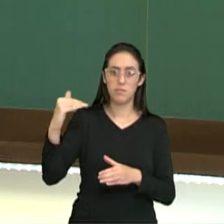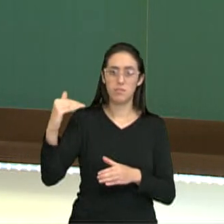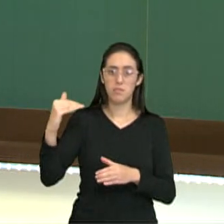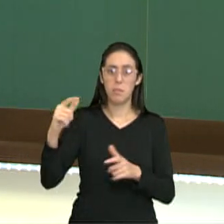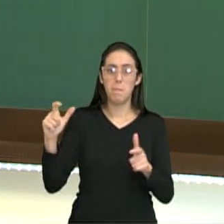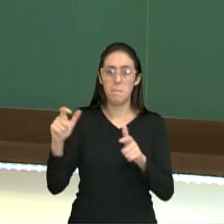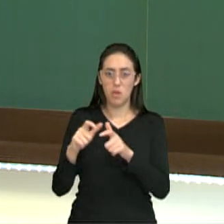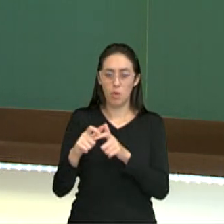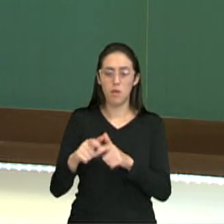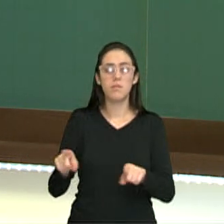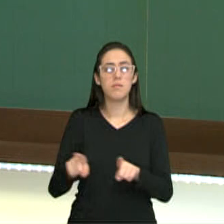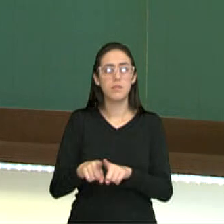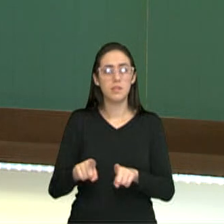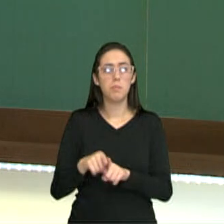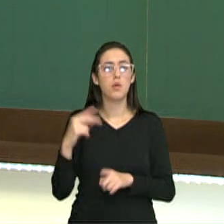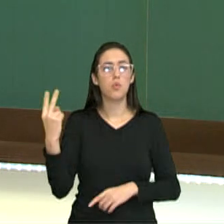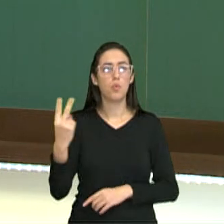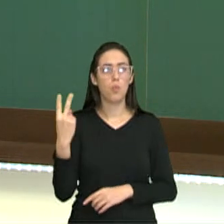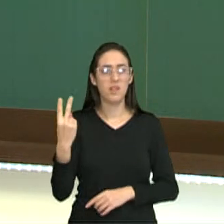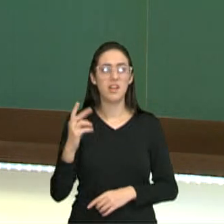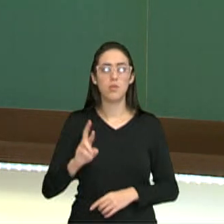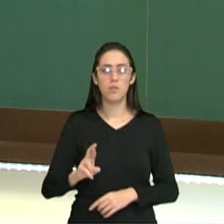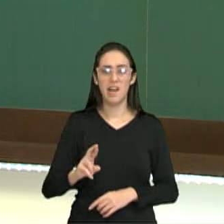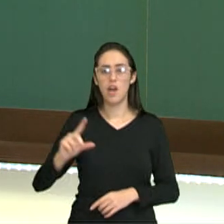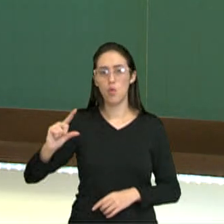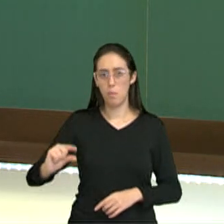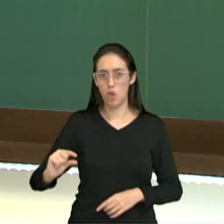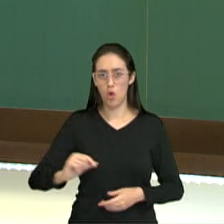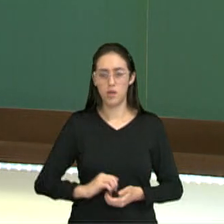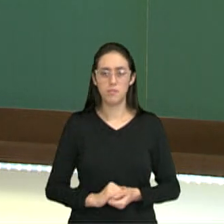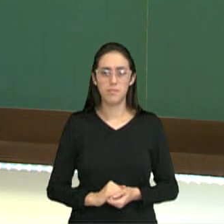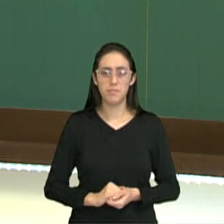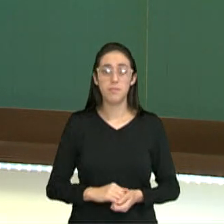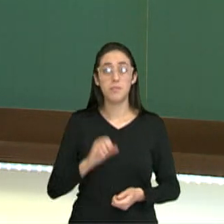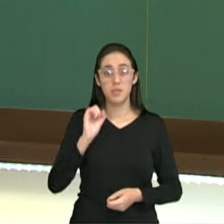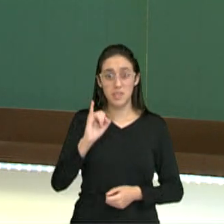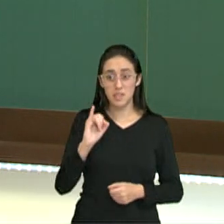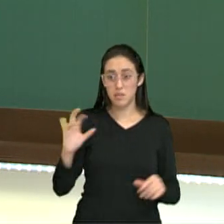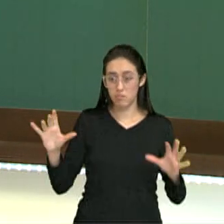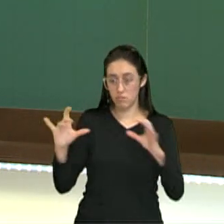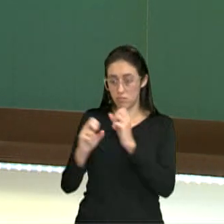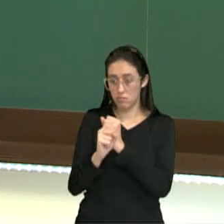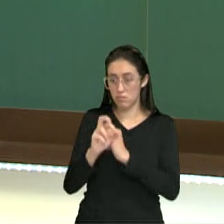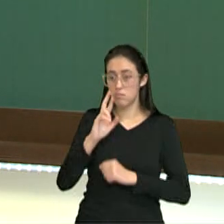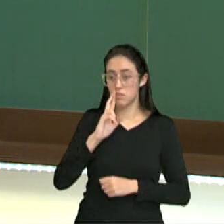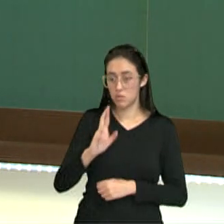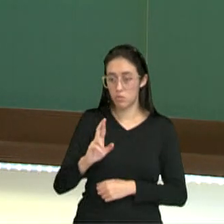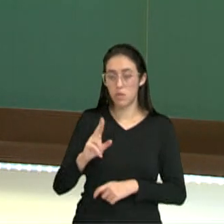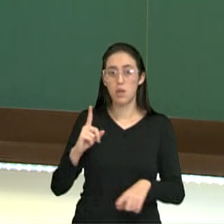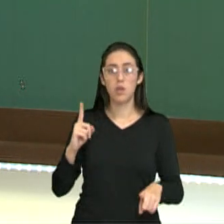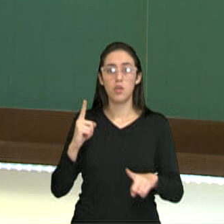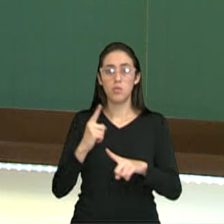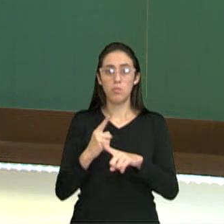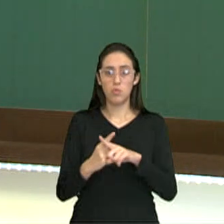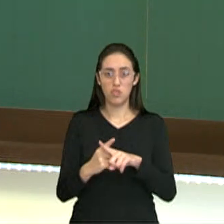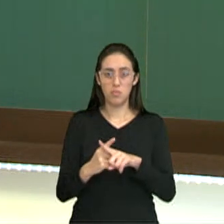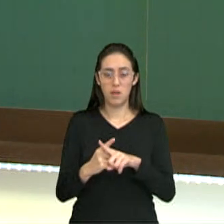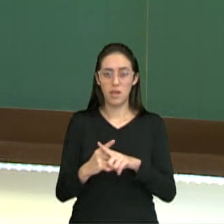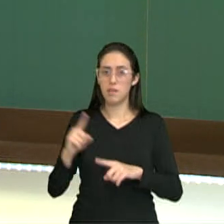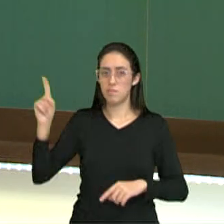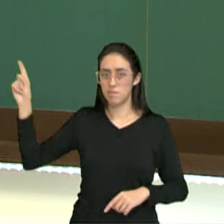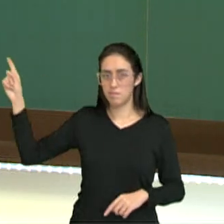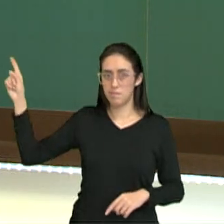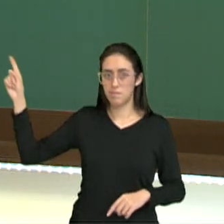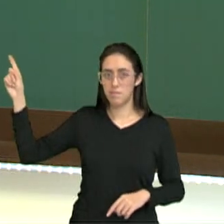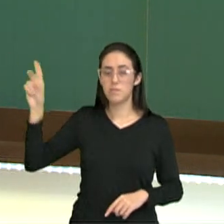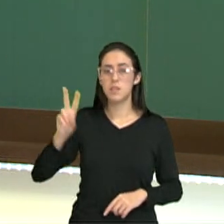o quadrado do raio menor. Feito essa soma aqui, multiplicando por esse fator, nós